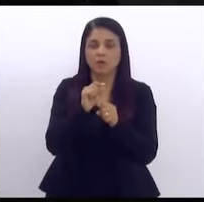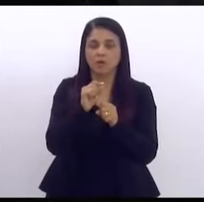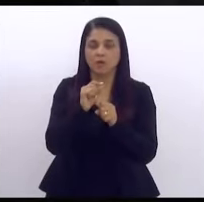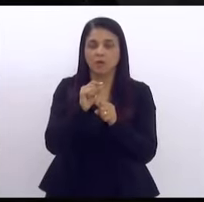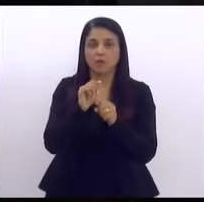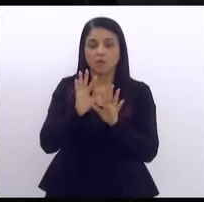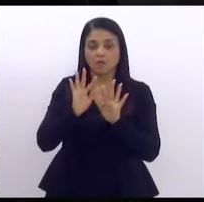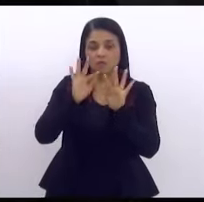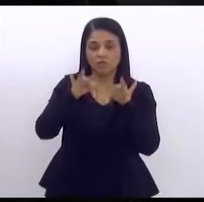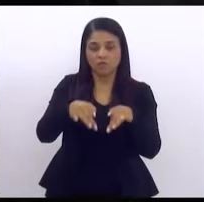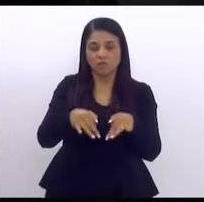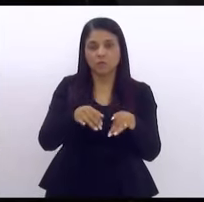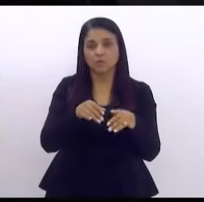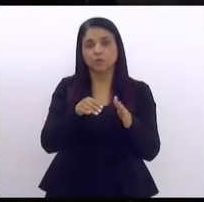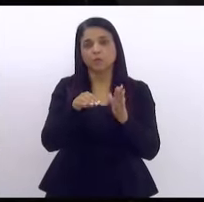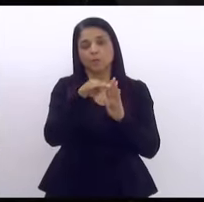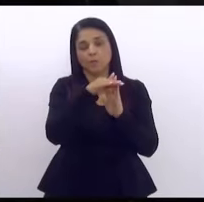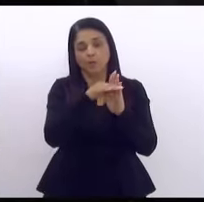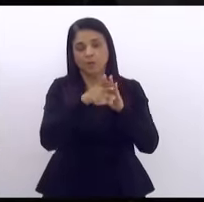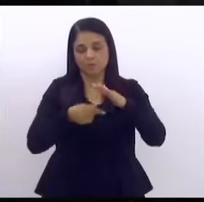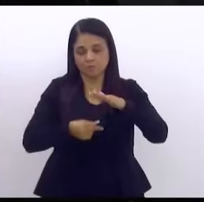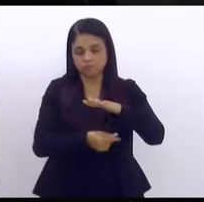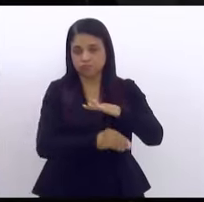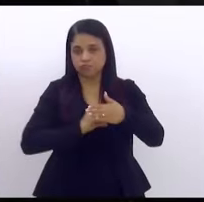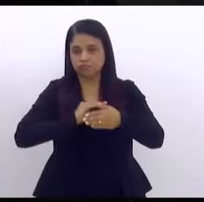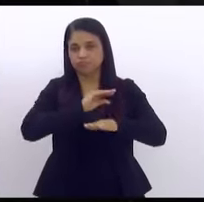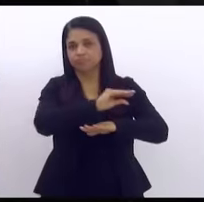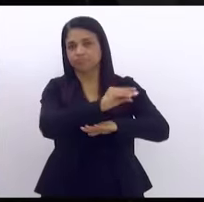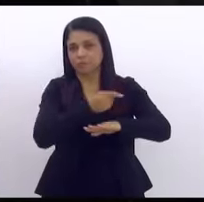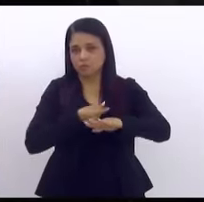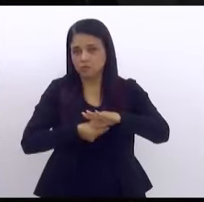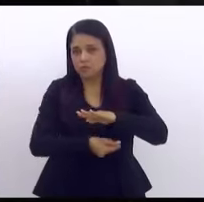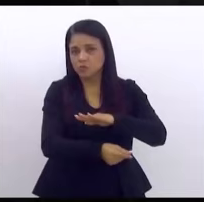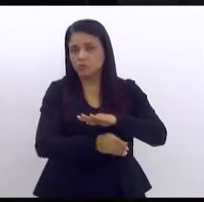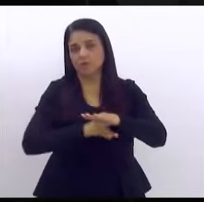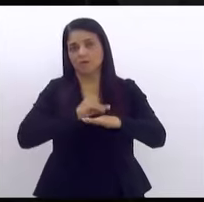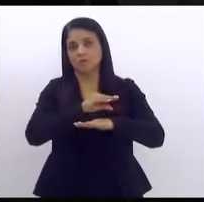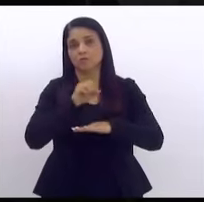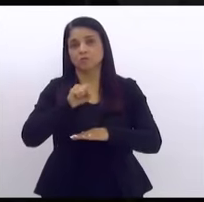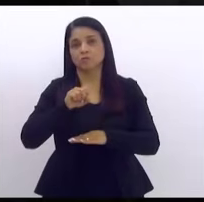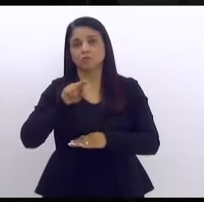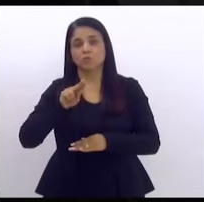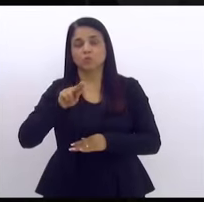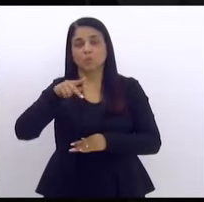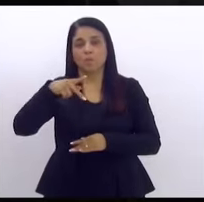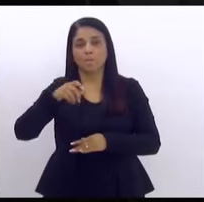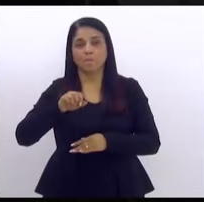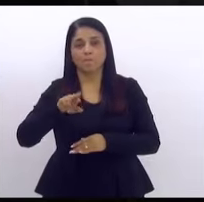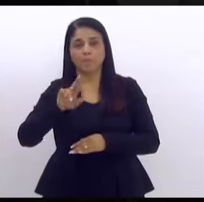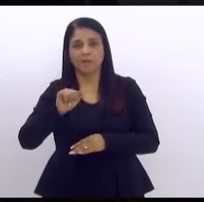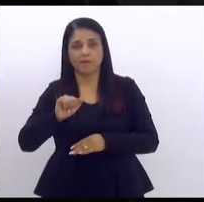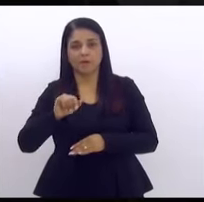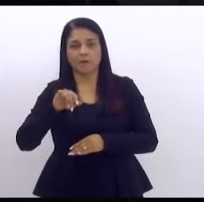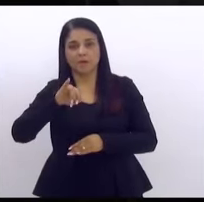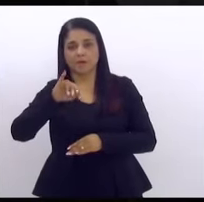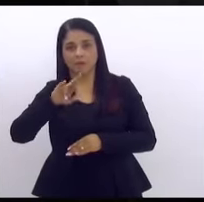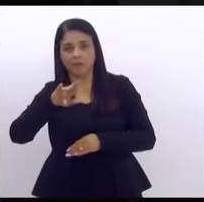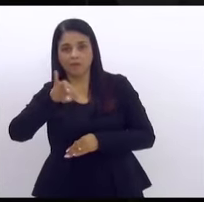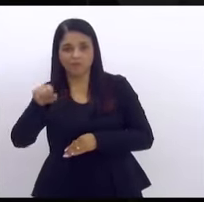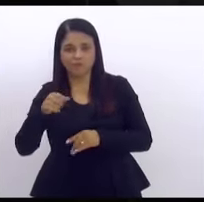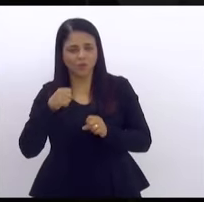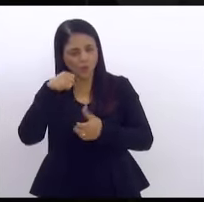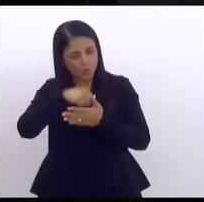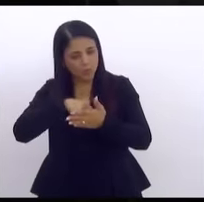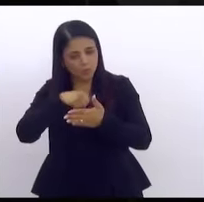do programa Super RJ, que a gente lutou tanto para manter até agora, no fim do ano, garantindo que as famílias